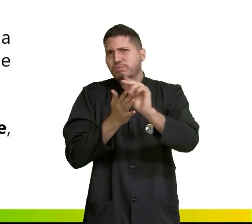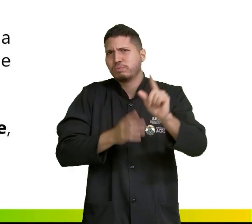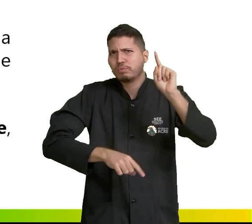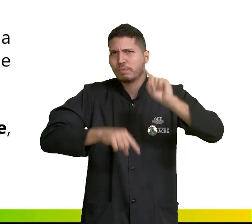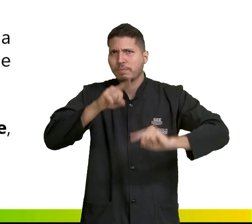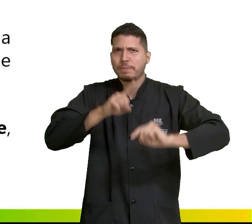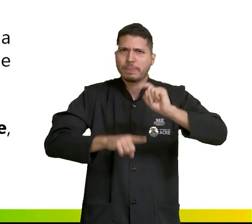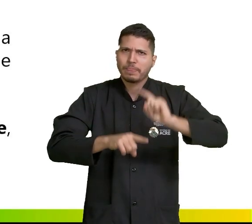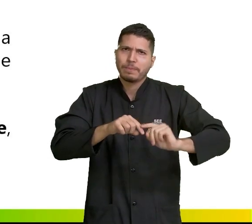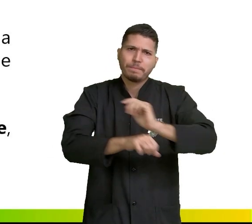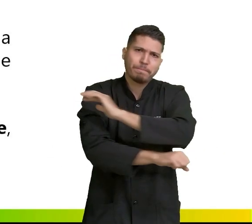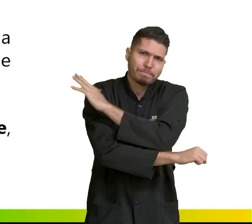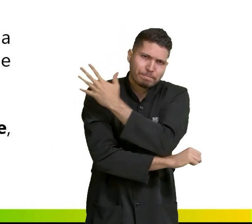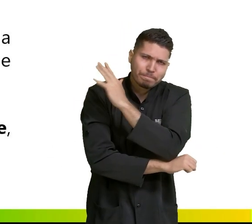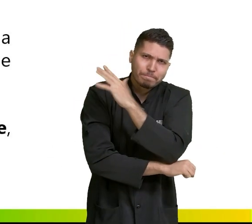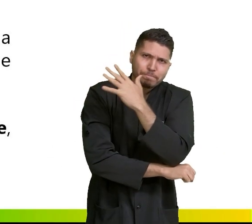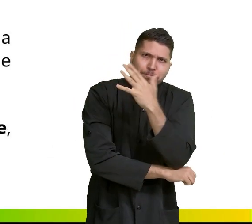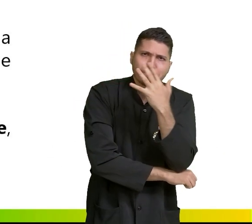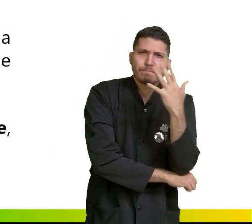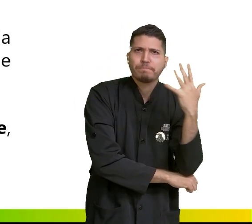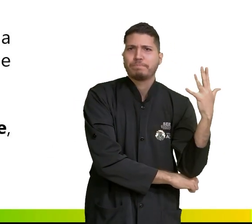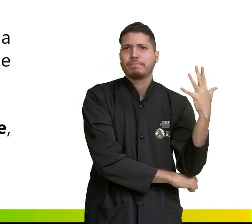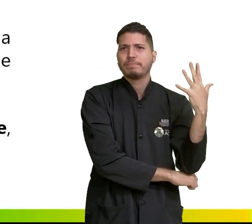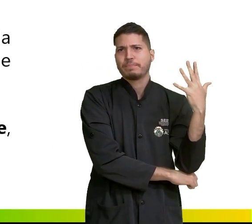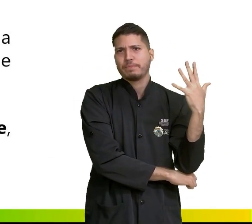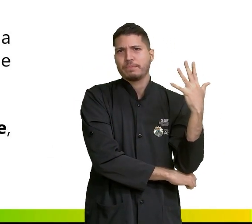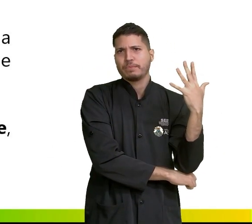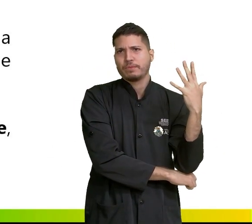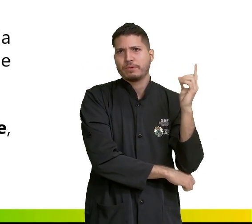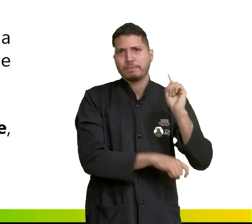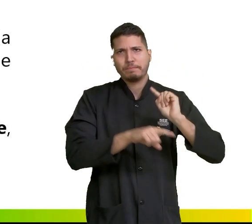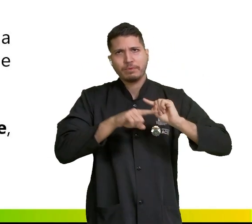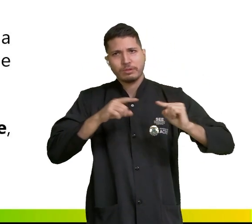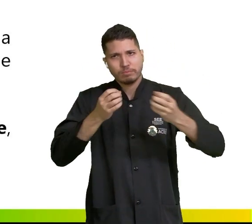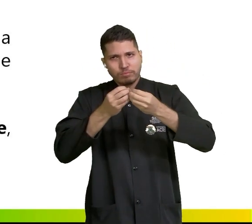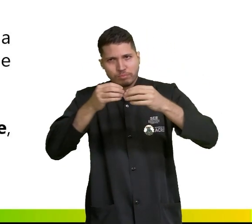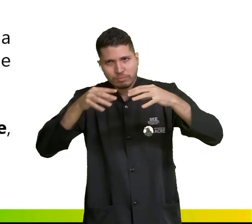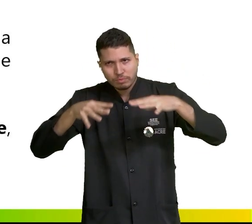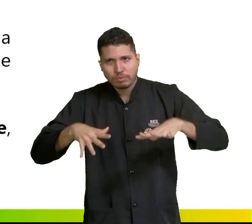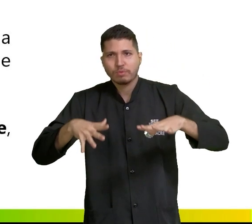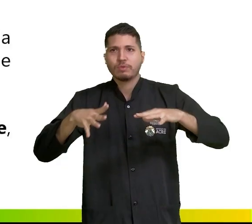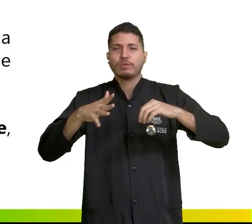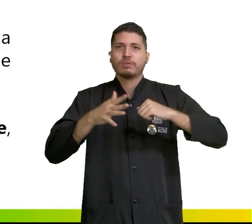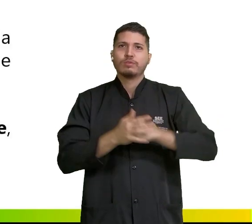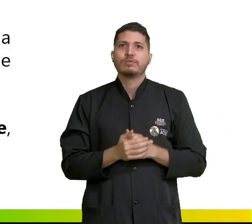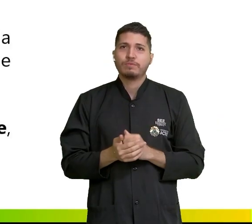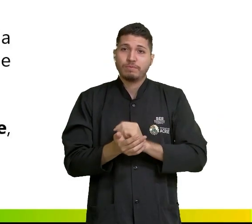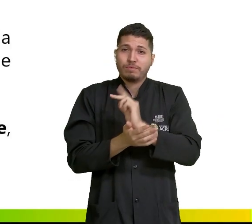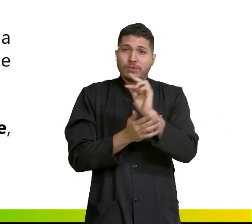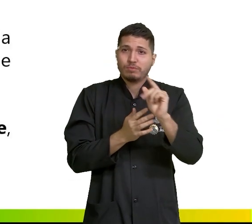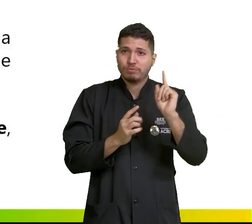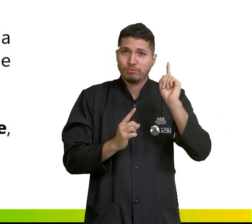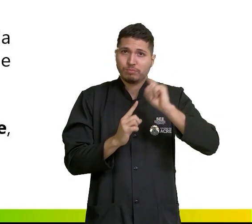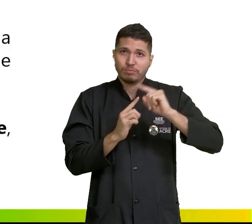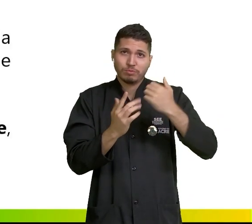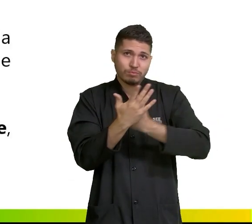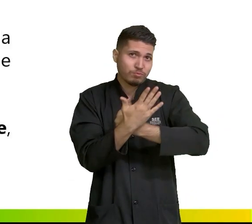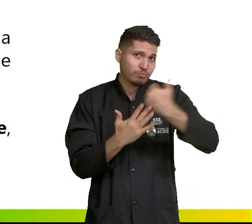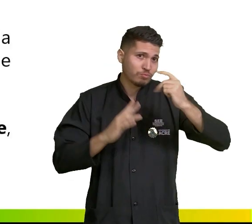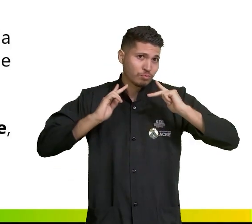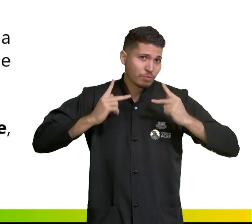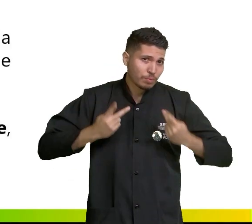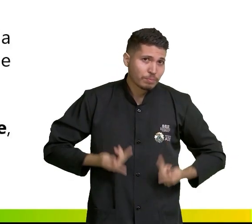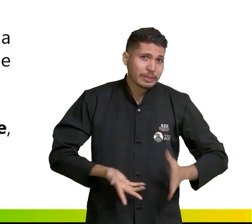nós somos sabedores disso, tá? Mas sofre com diversas formas de degradação. E quais são aí as